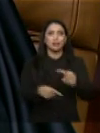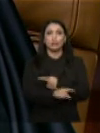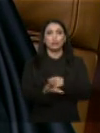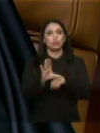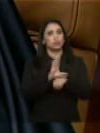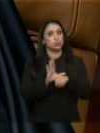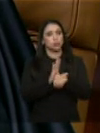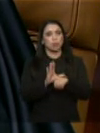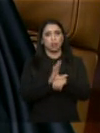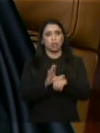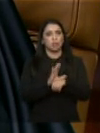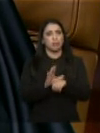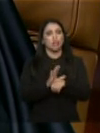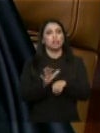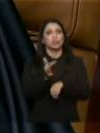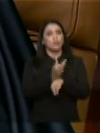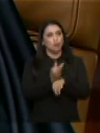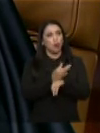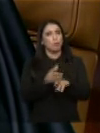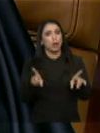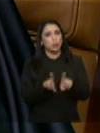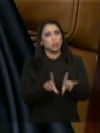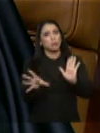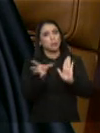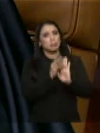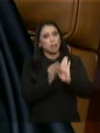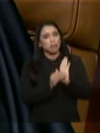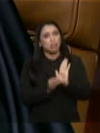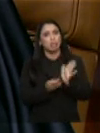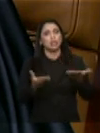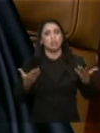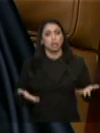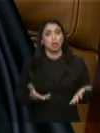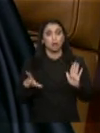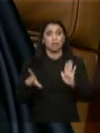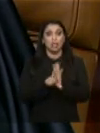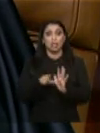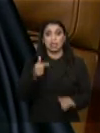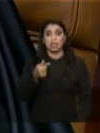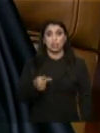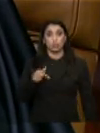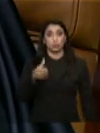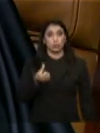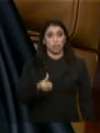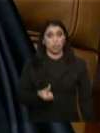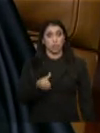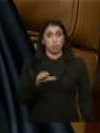inconstitucionalidade formal e material da exação conforme concebida pela Lei